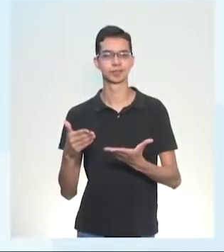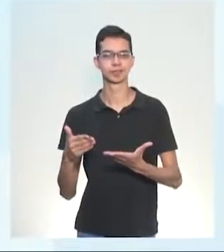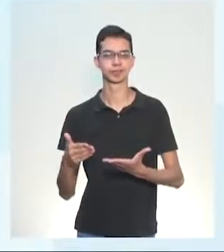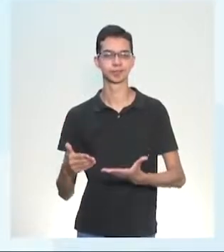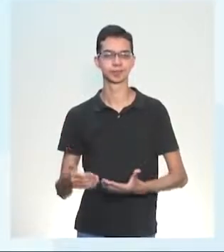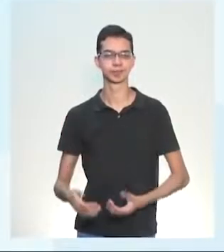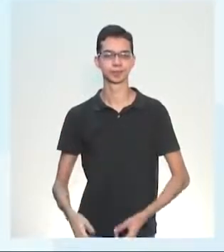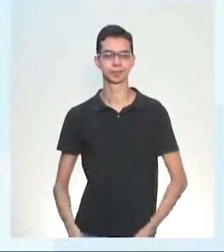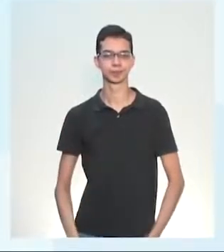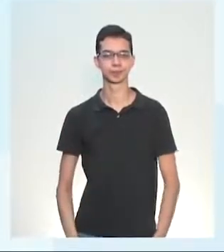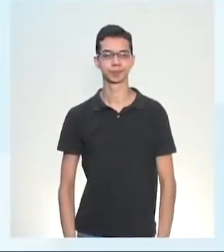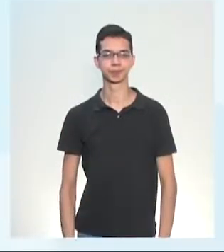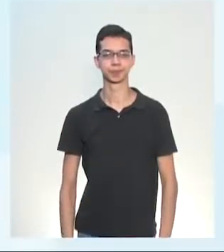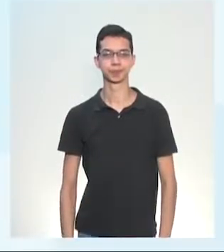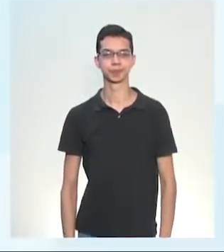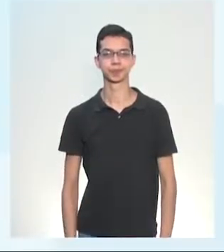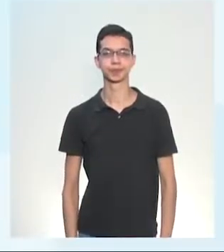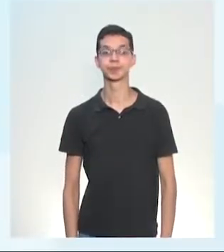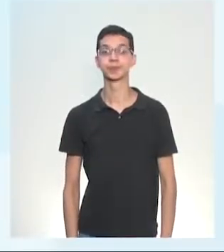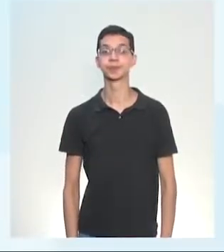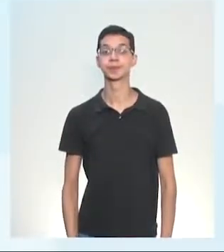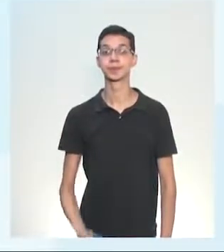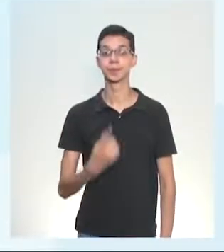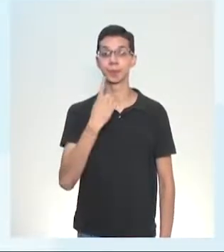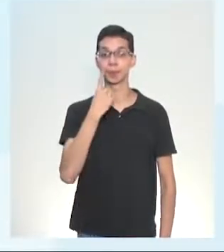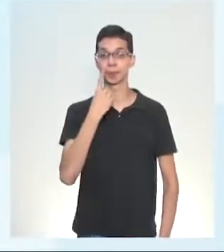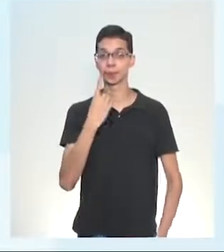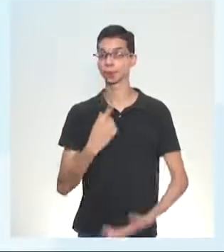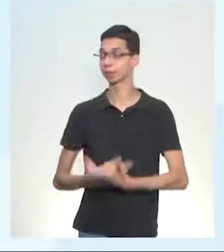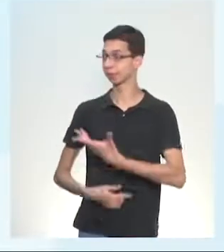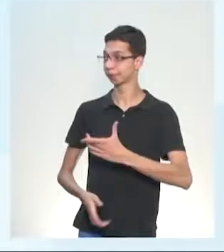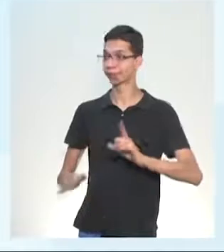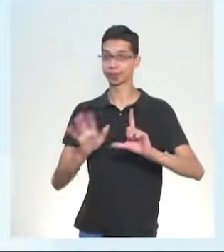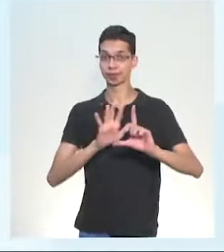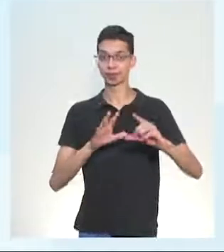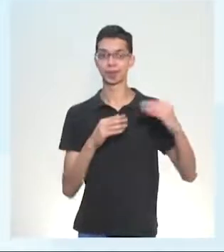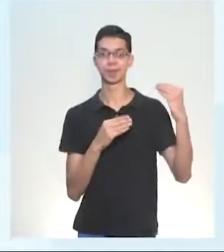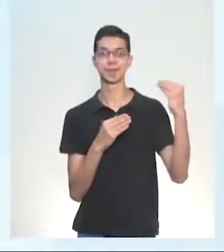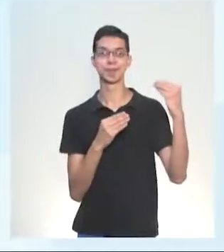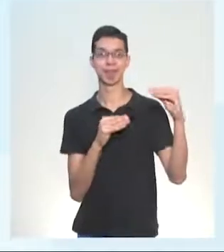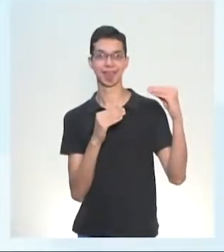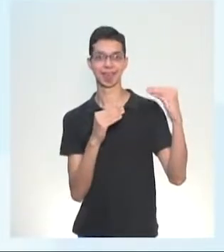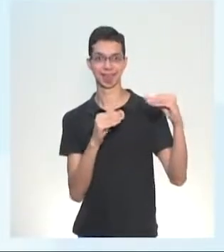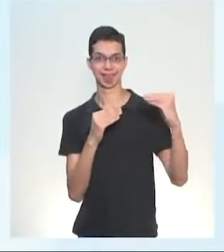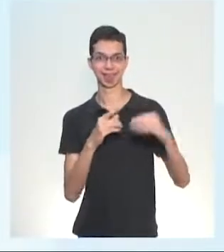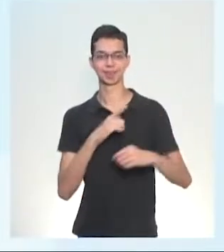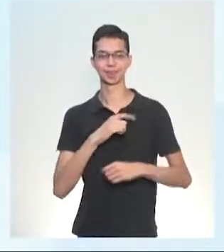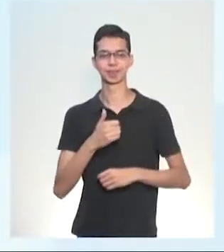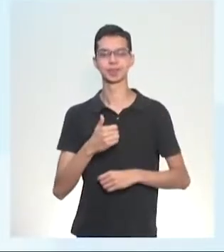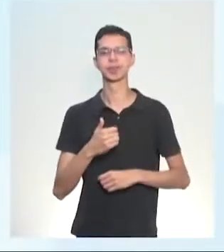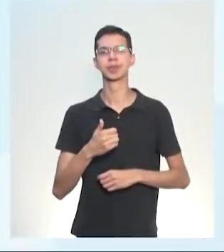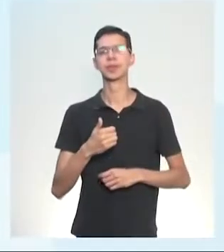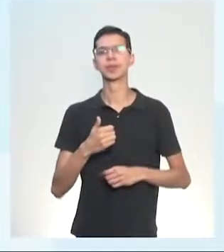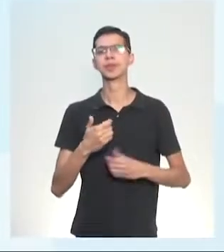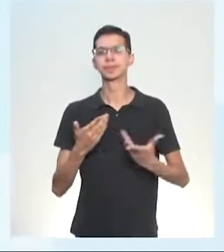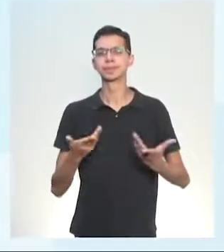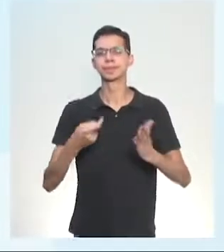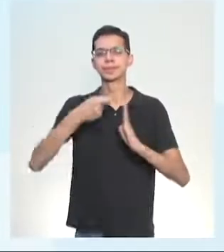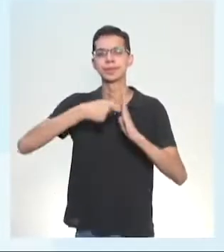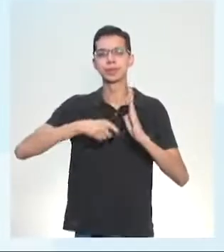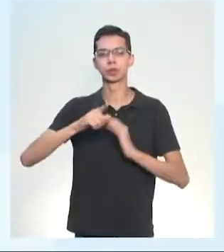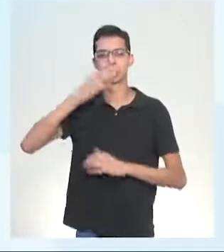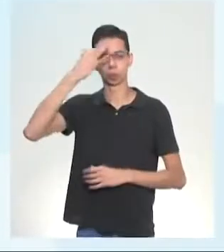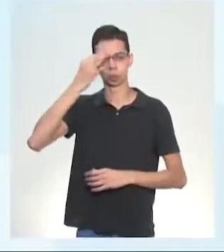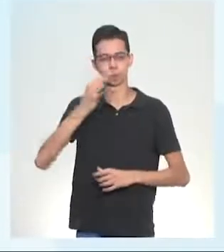Vamos lá. Temos aí a imagem do meme, né? E temos o texto anterior. Então, vamos, pelo texto, tentar entender por que chegamos na imagem. Analisando a